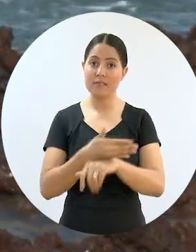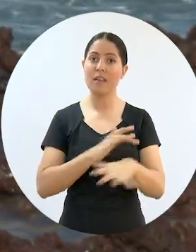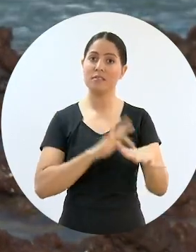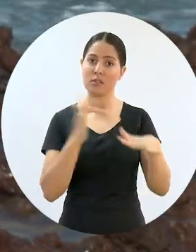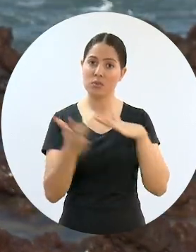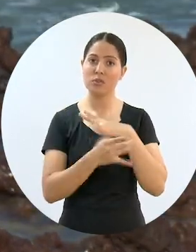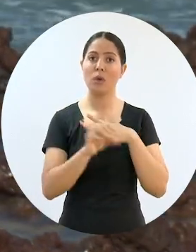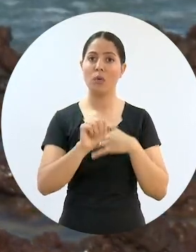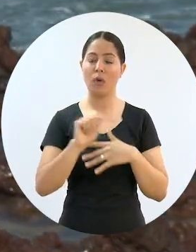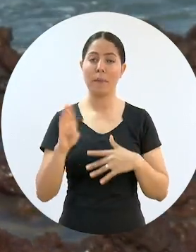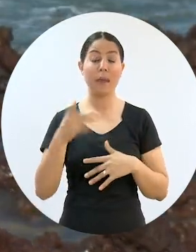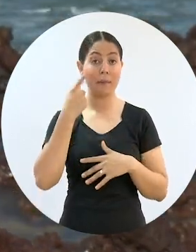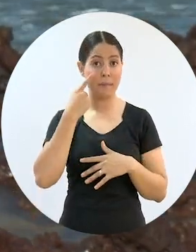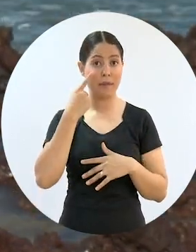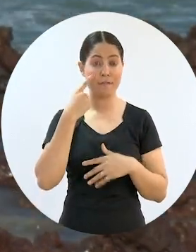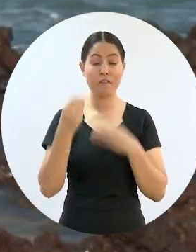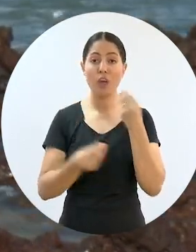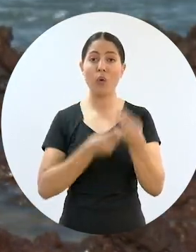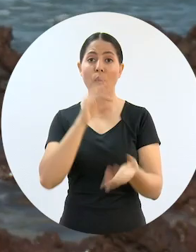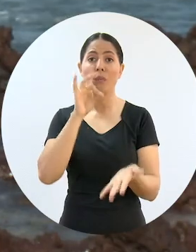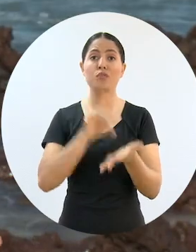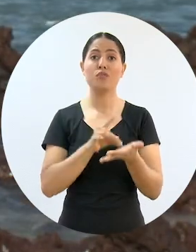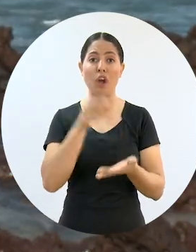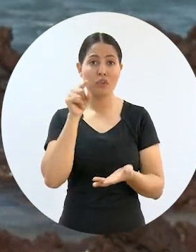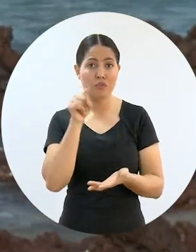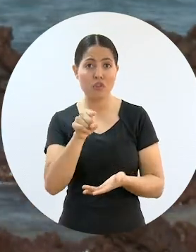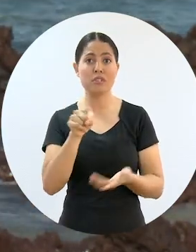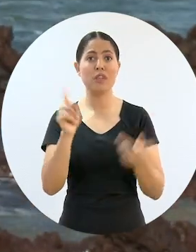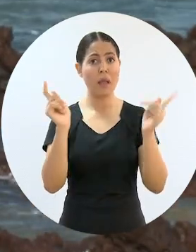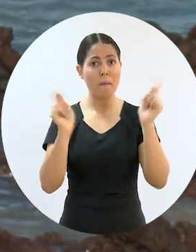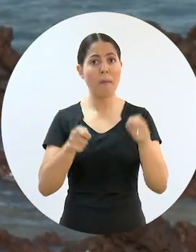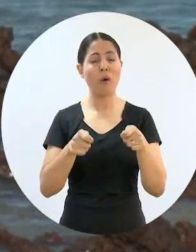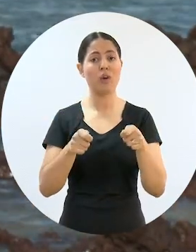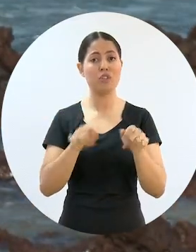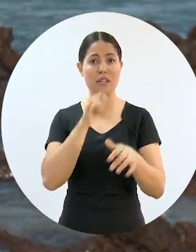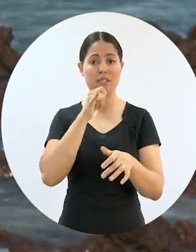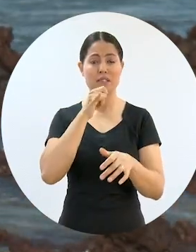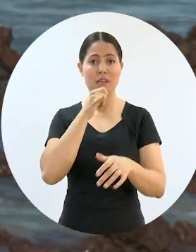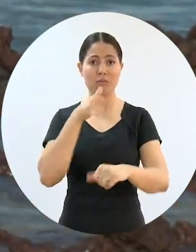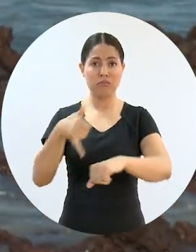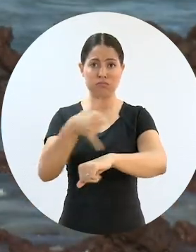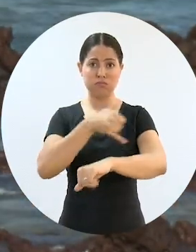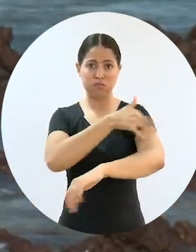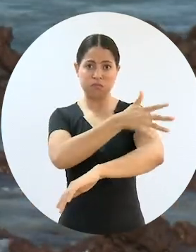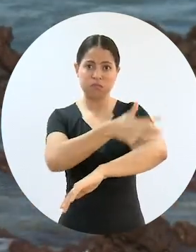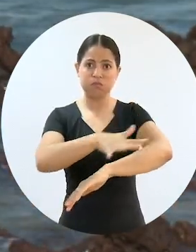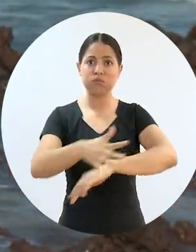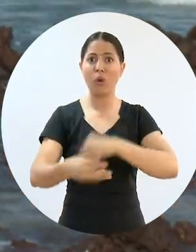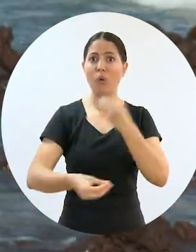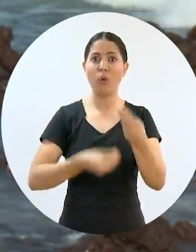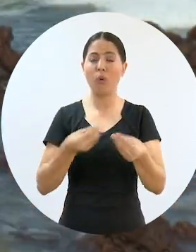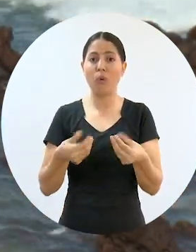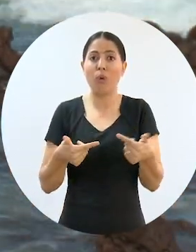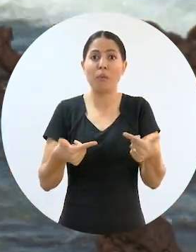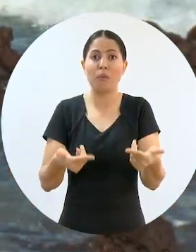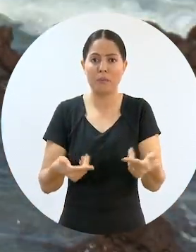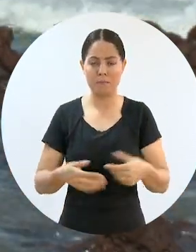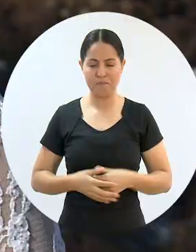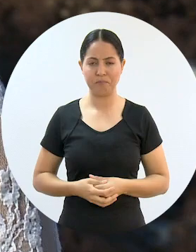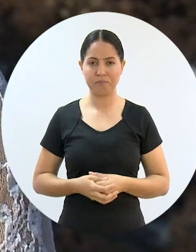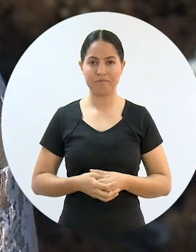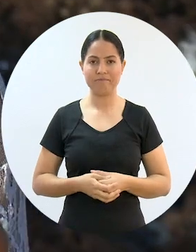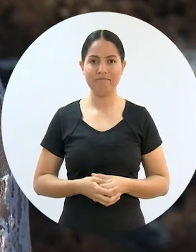as nossas redes sociais para verificar como você deve agir caso se depare com óleo nas